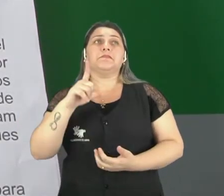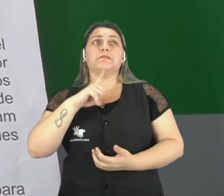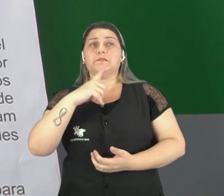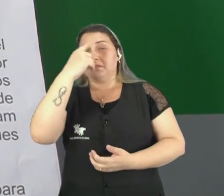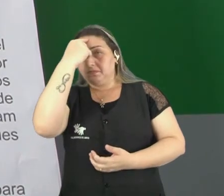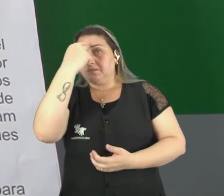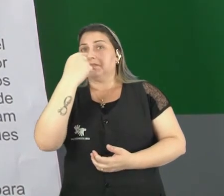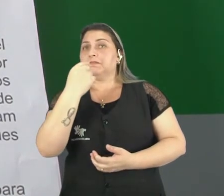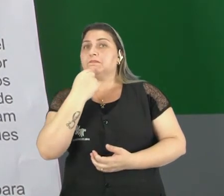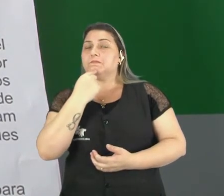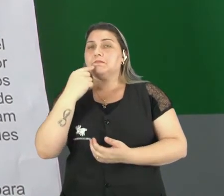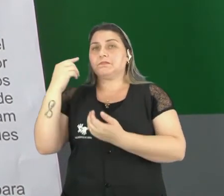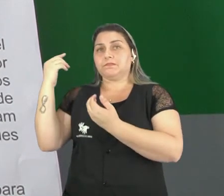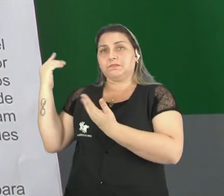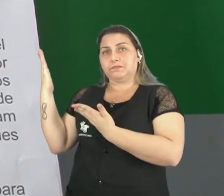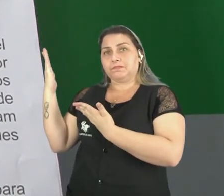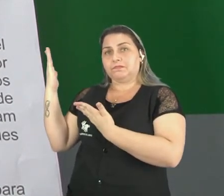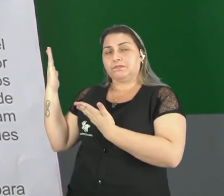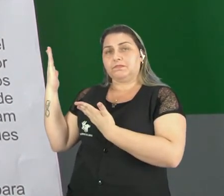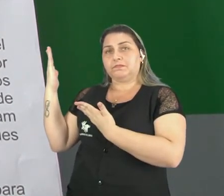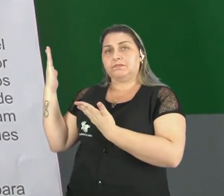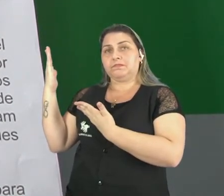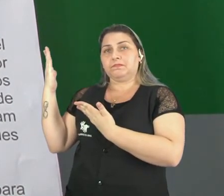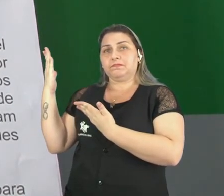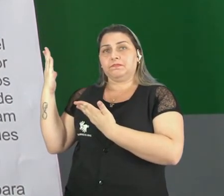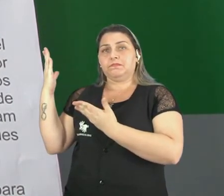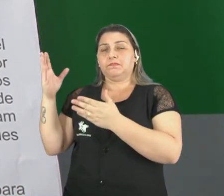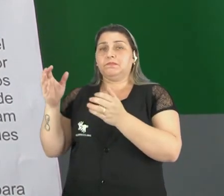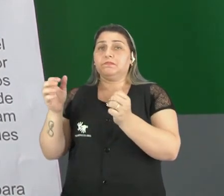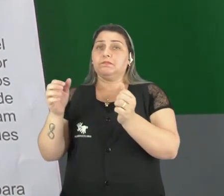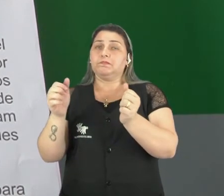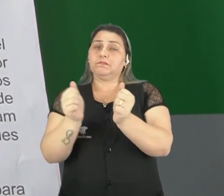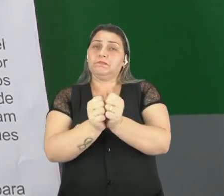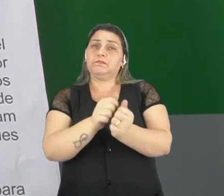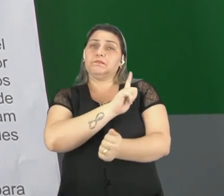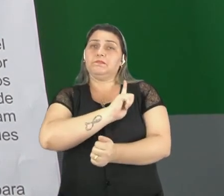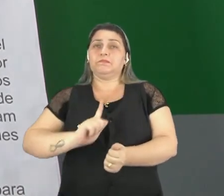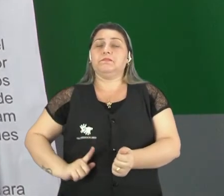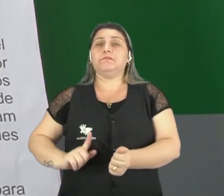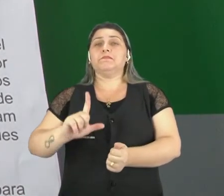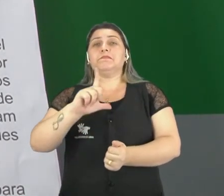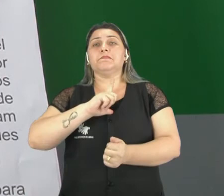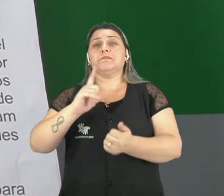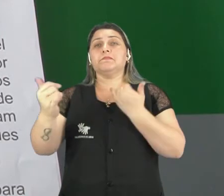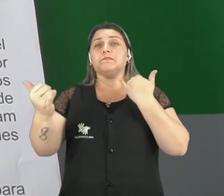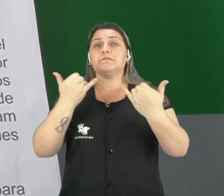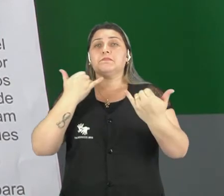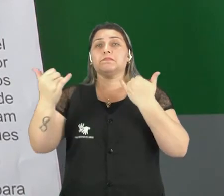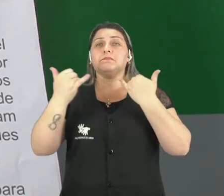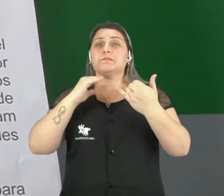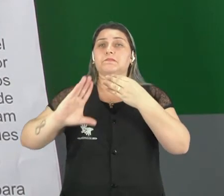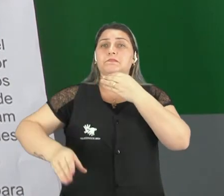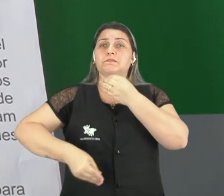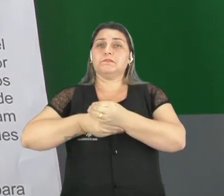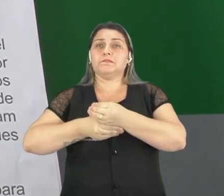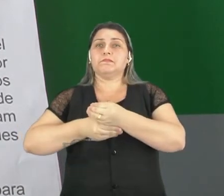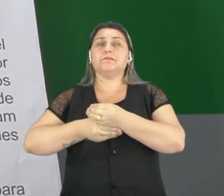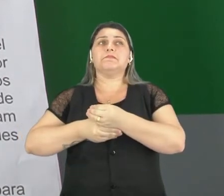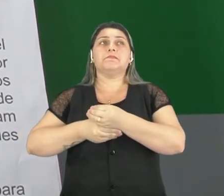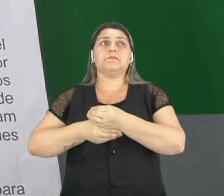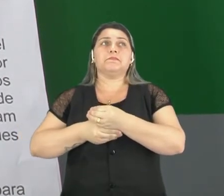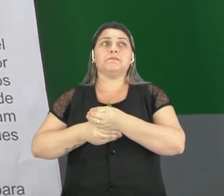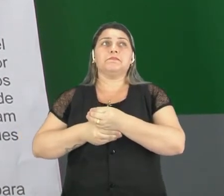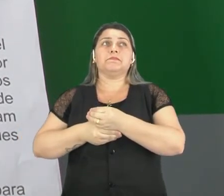foto, né, das autoridades aqui reunidas com o governador, tem uma informação para complementar